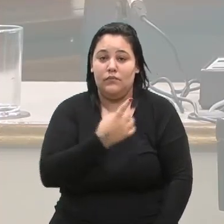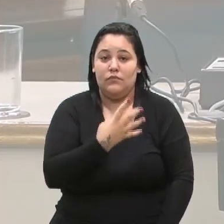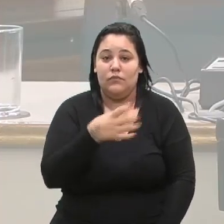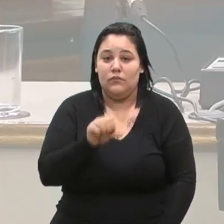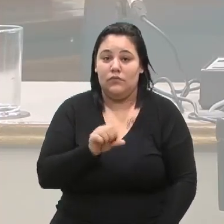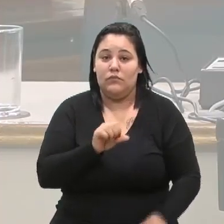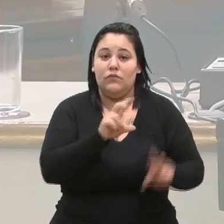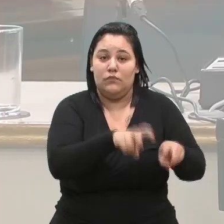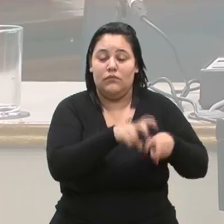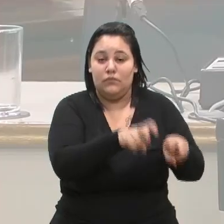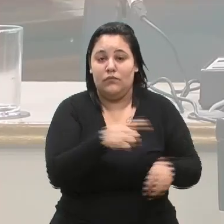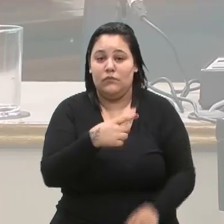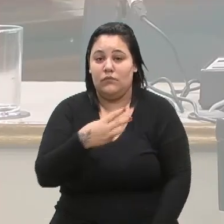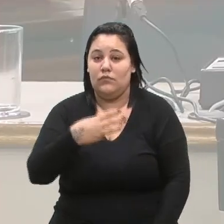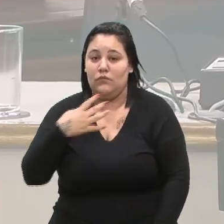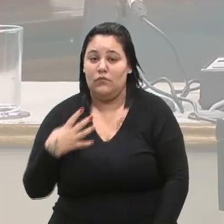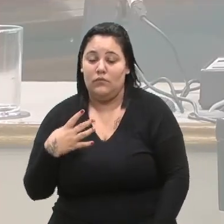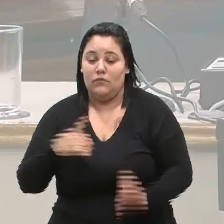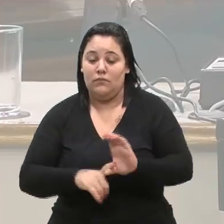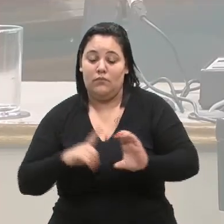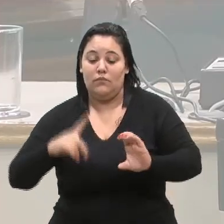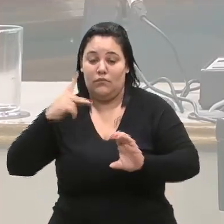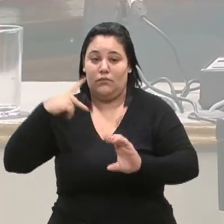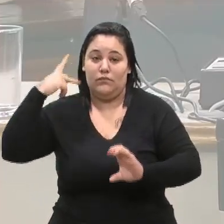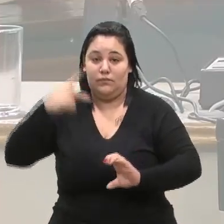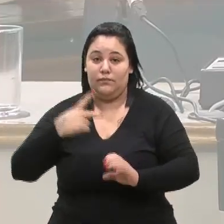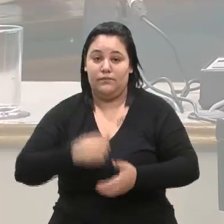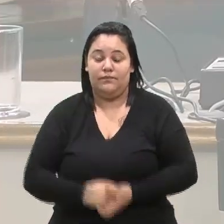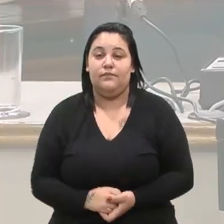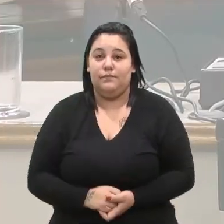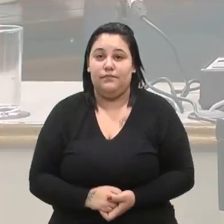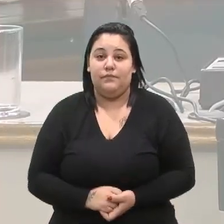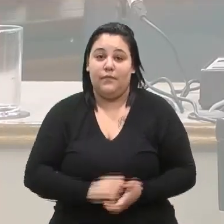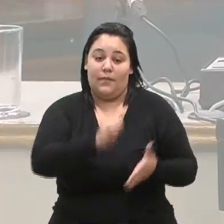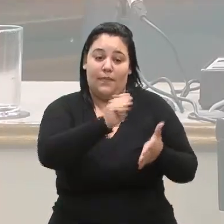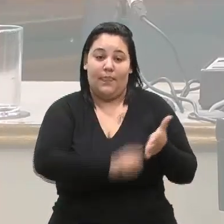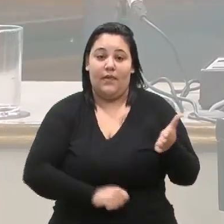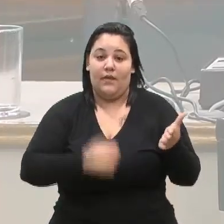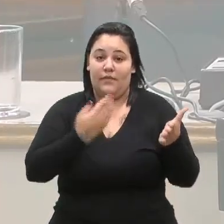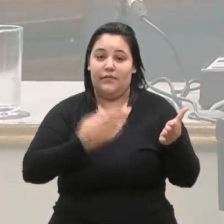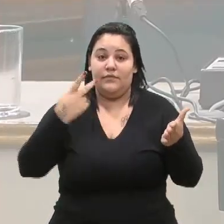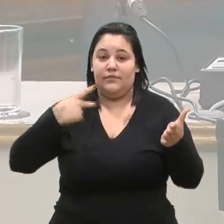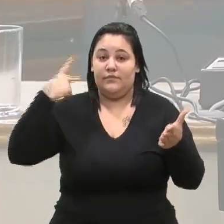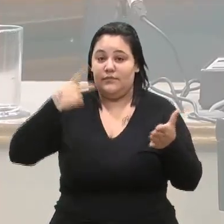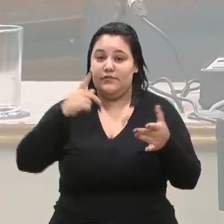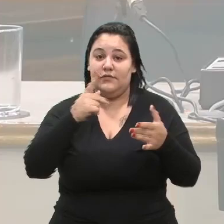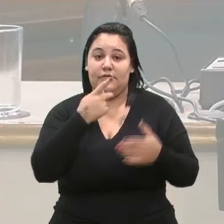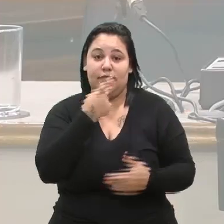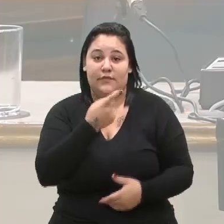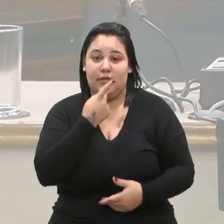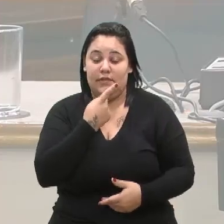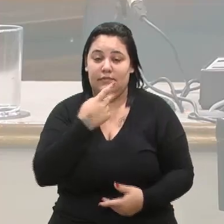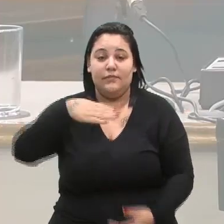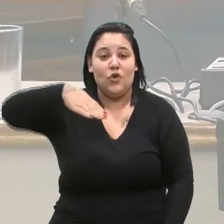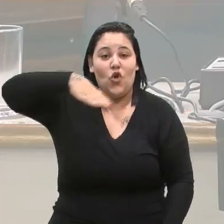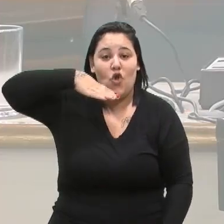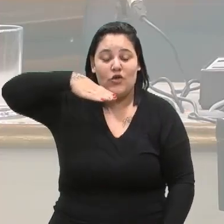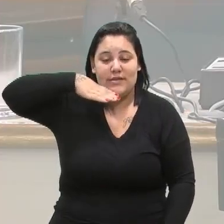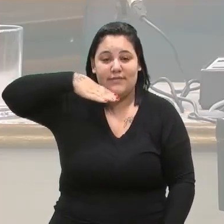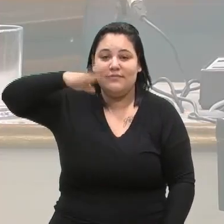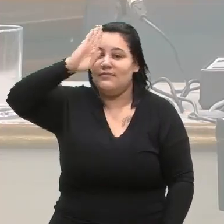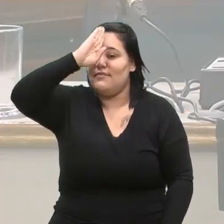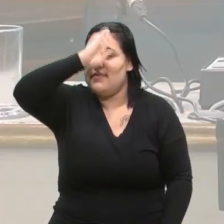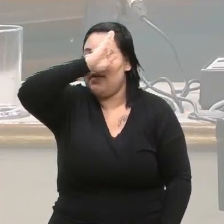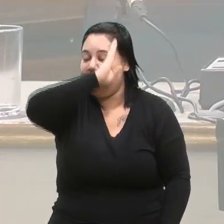colonização, 134 anos de emancipação política. Assinam este vereador que vos fala, Alexandre Bortoluz, PP, Adriano